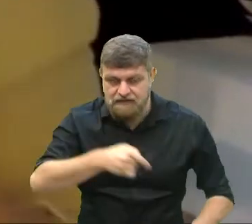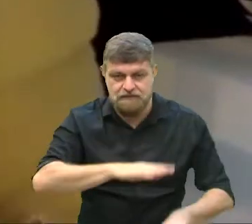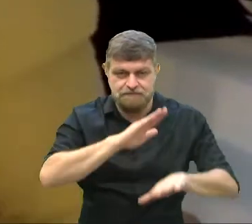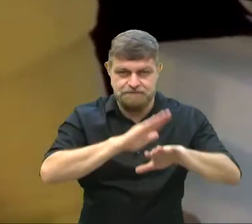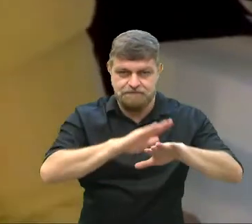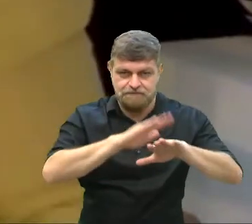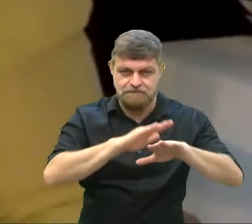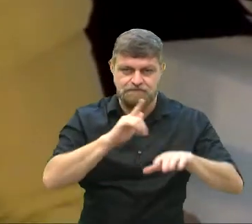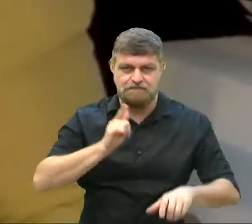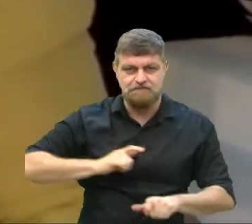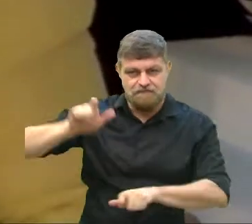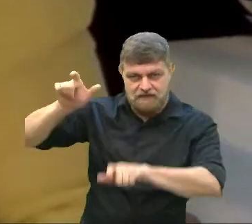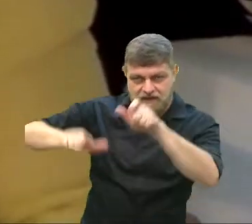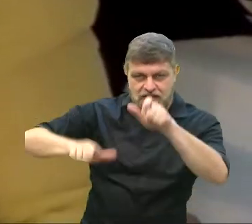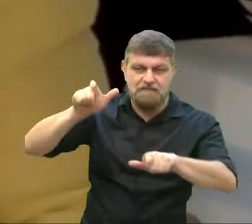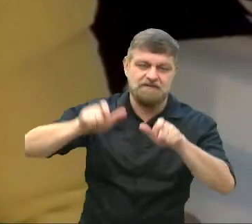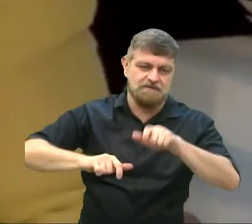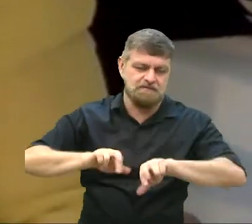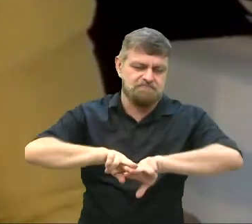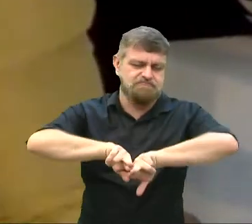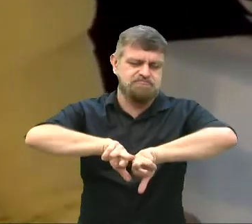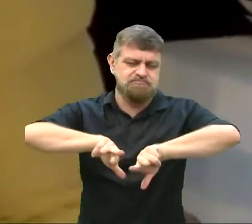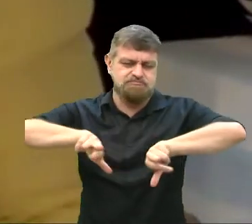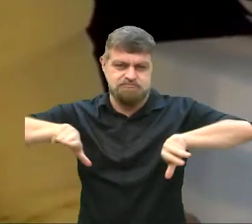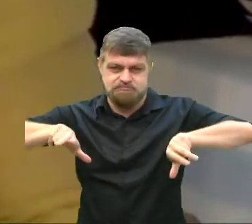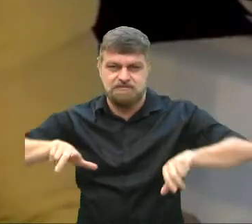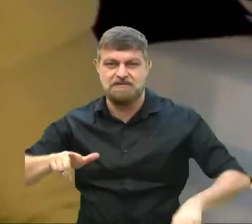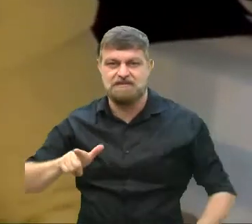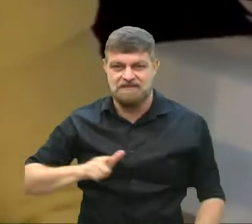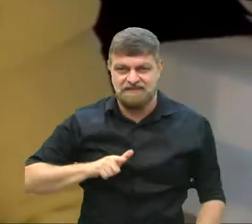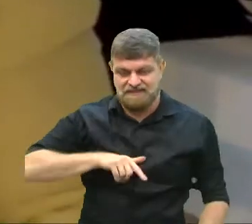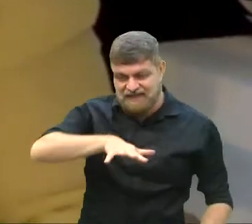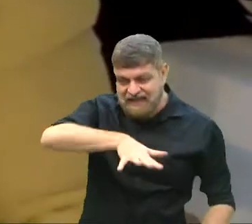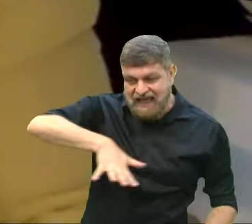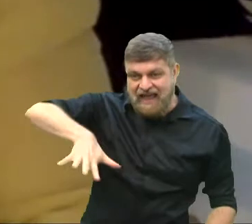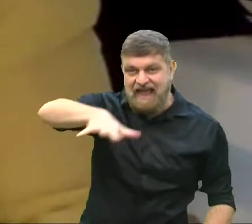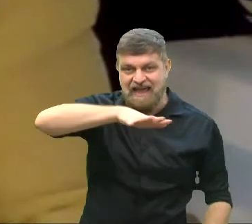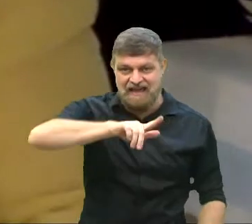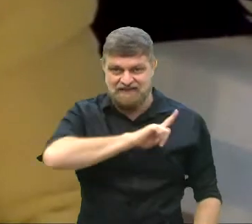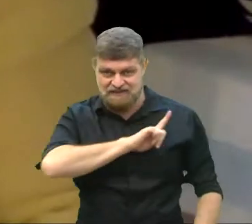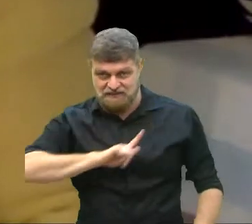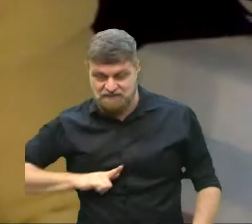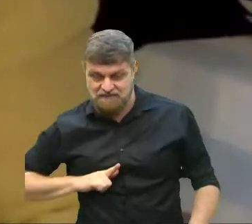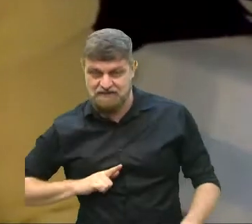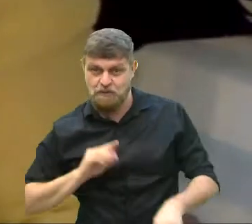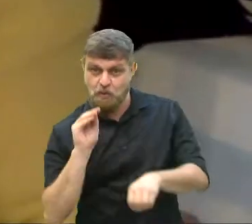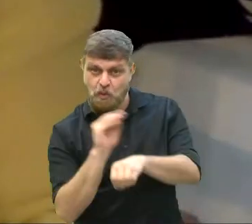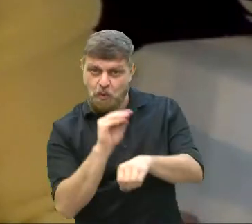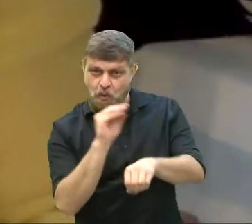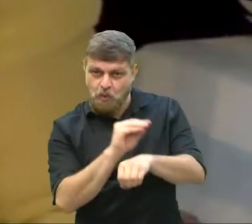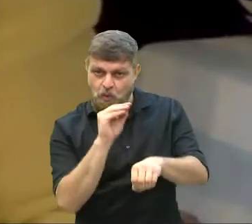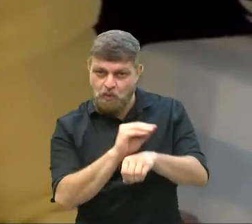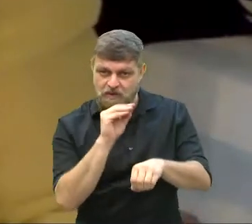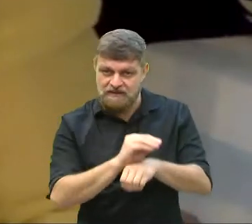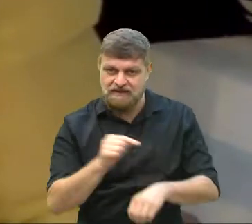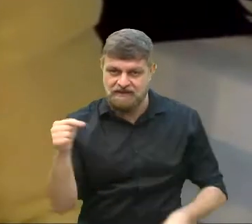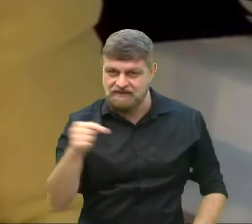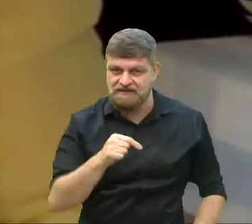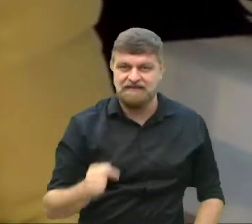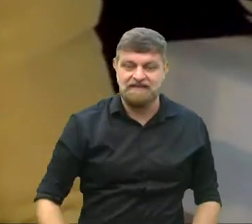e por centenas de colegas brasileiros em diversas esferas de governo na proteção da nossa